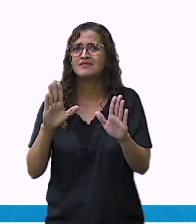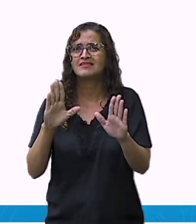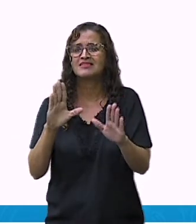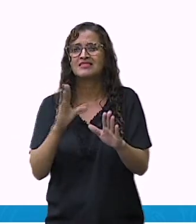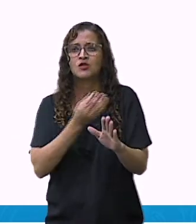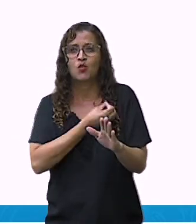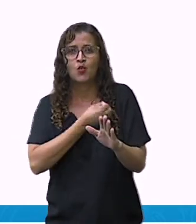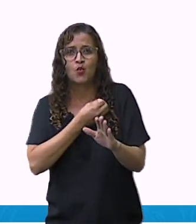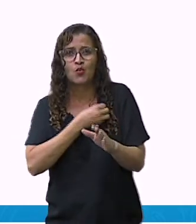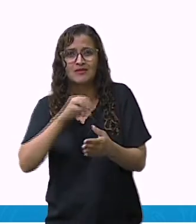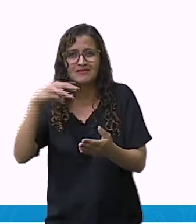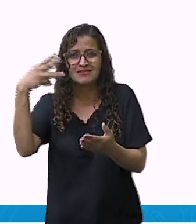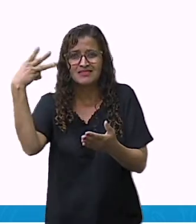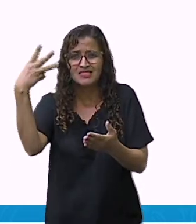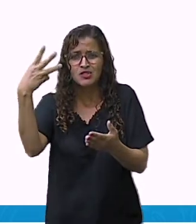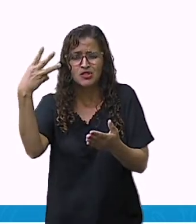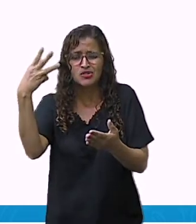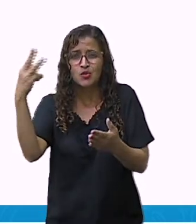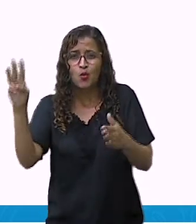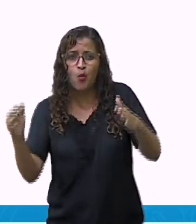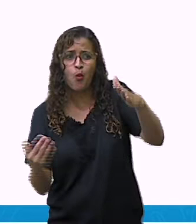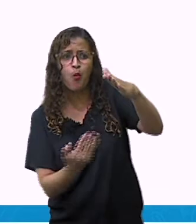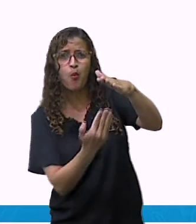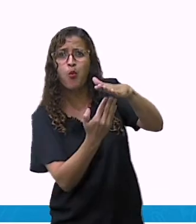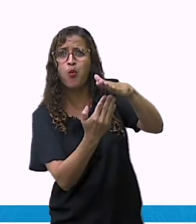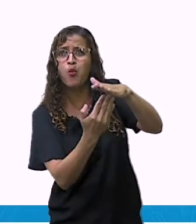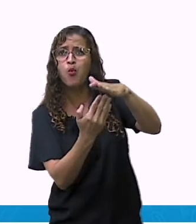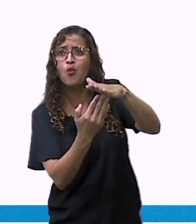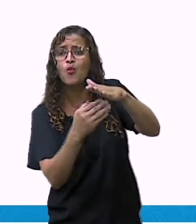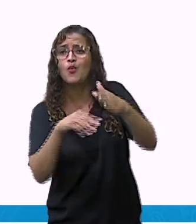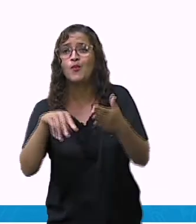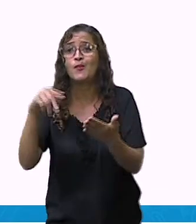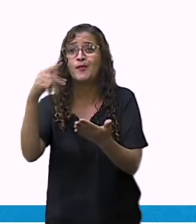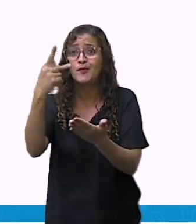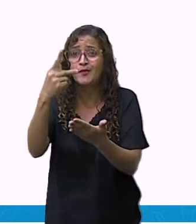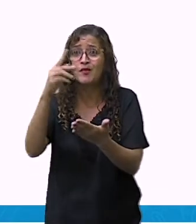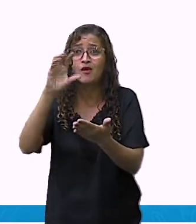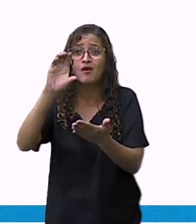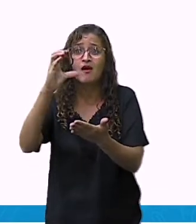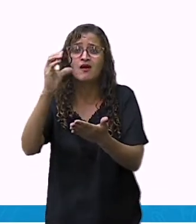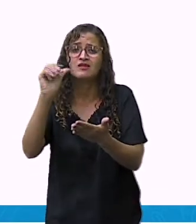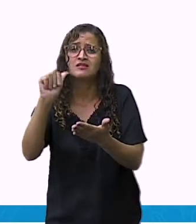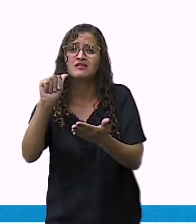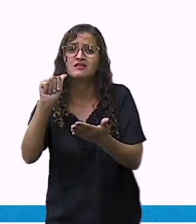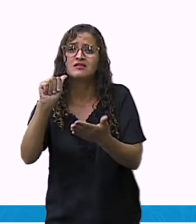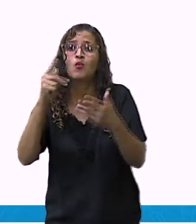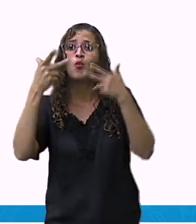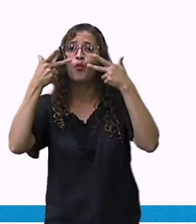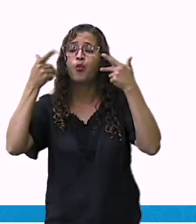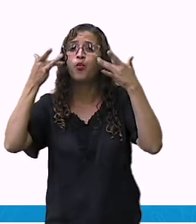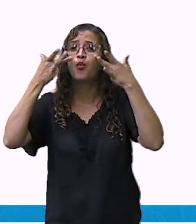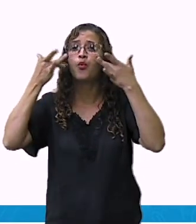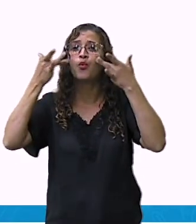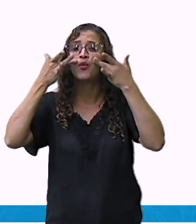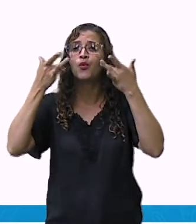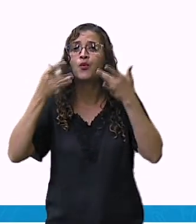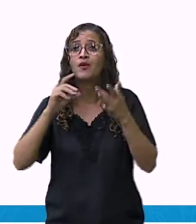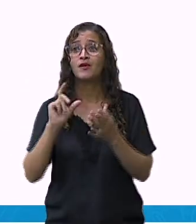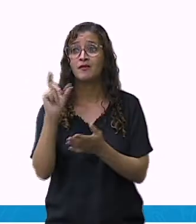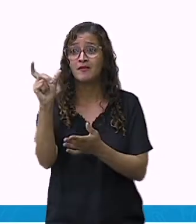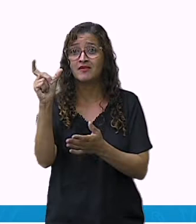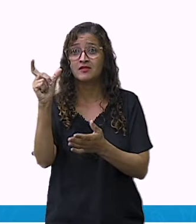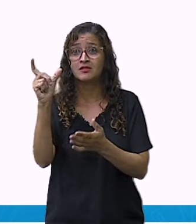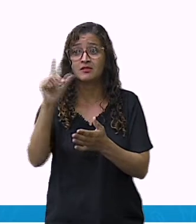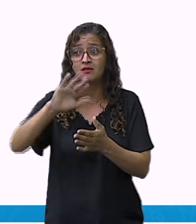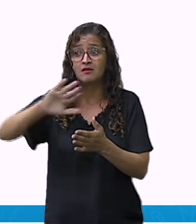prendeu na limitação de peça de teatro. A palavra não ficou